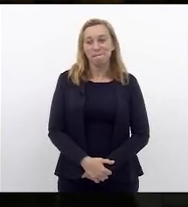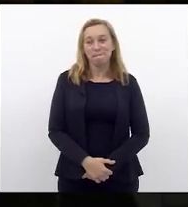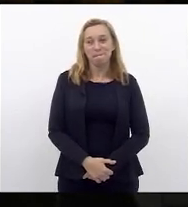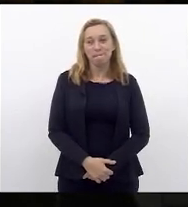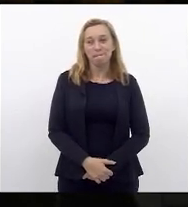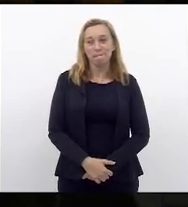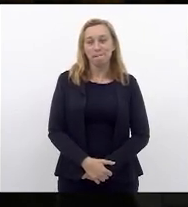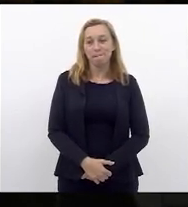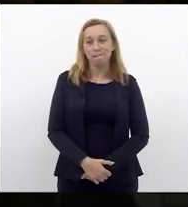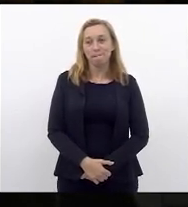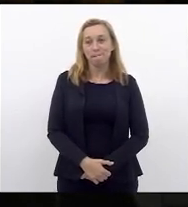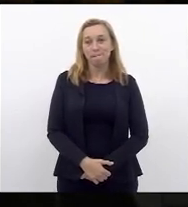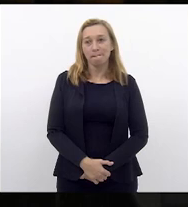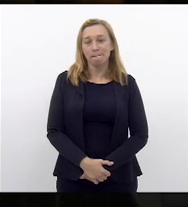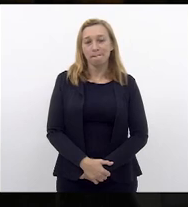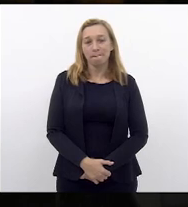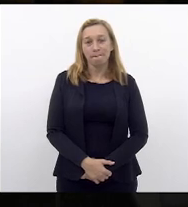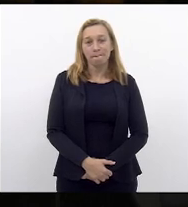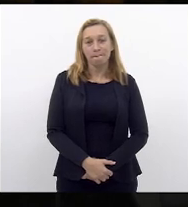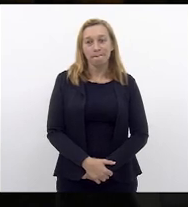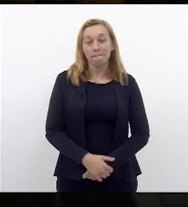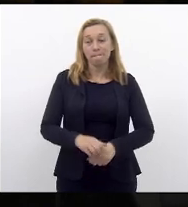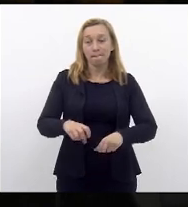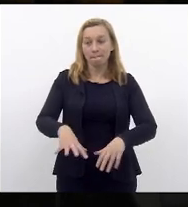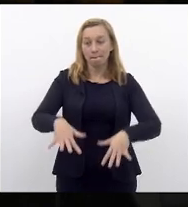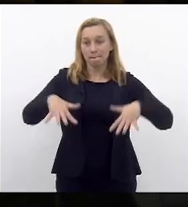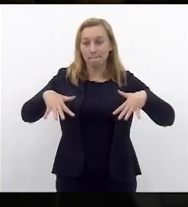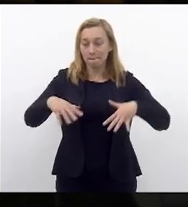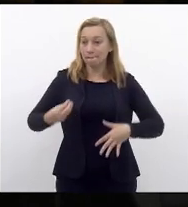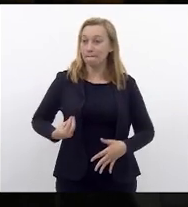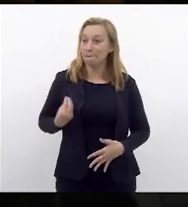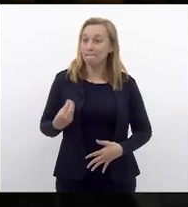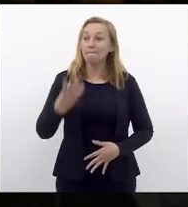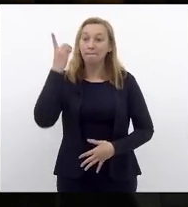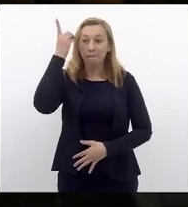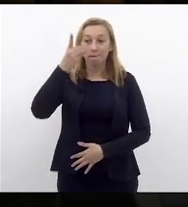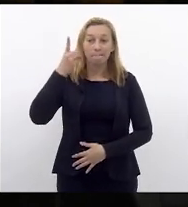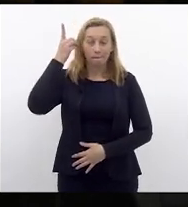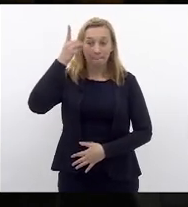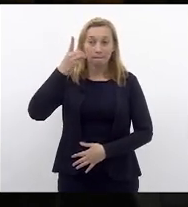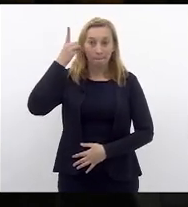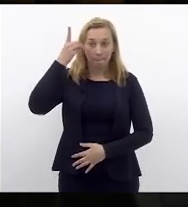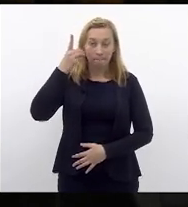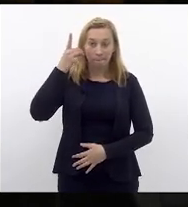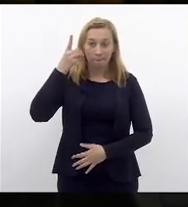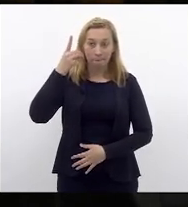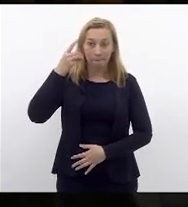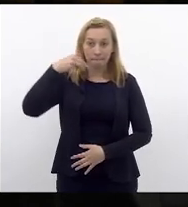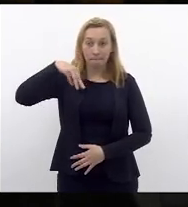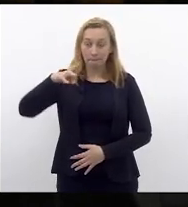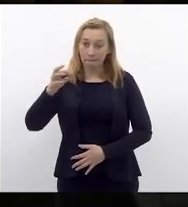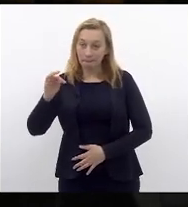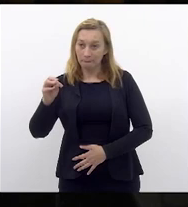plenário com a presença do deputado Márcio Galberto,